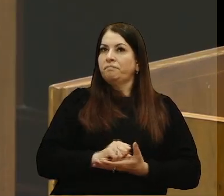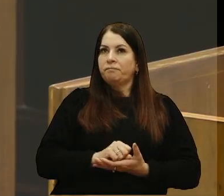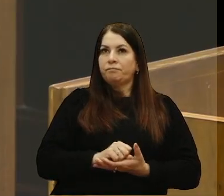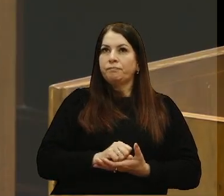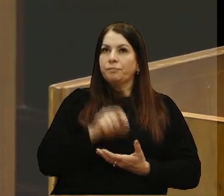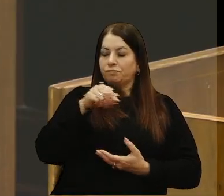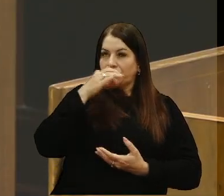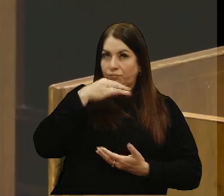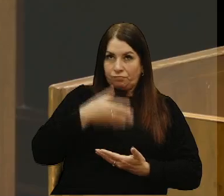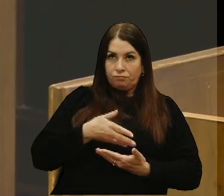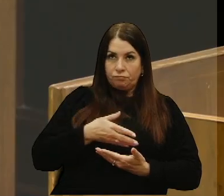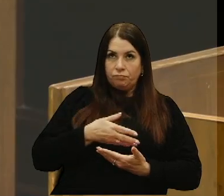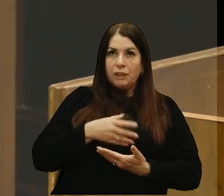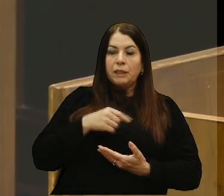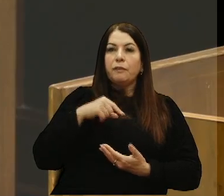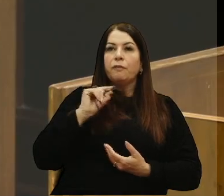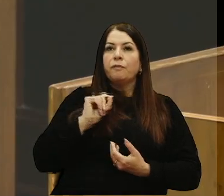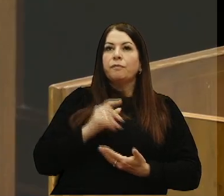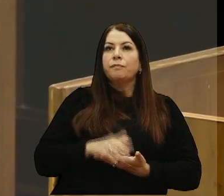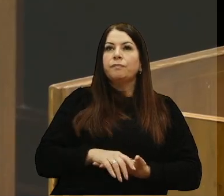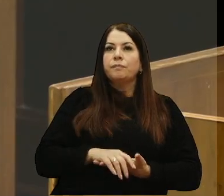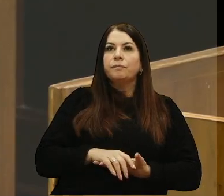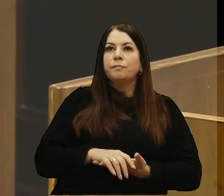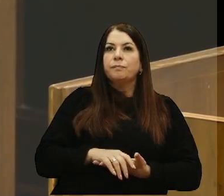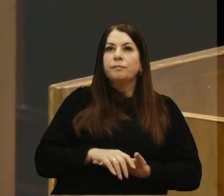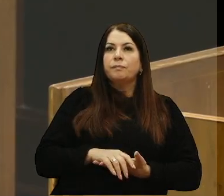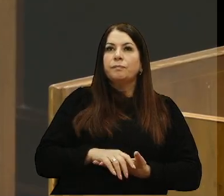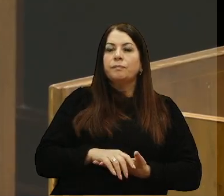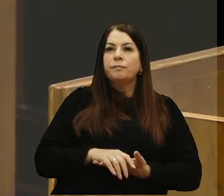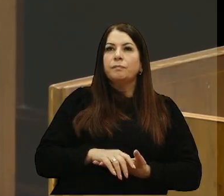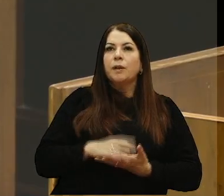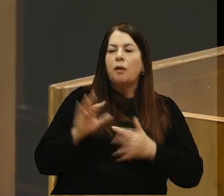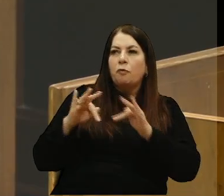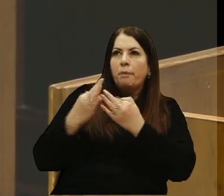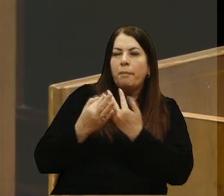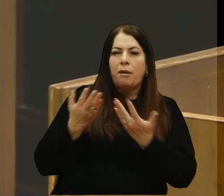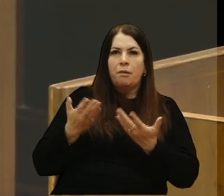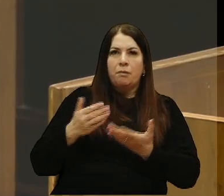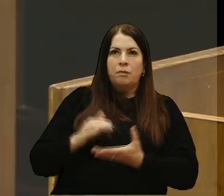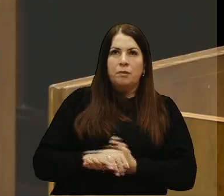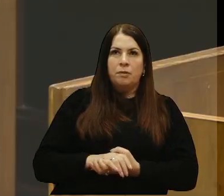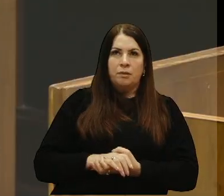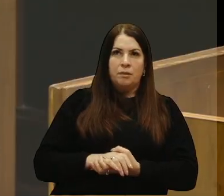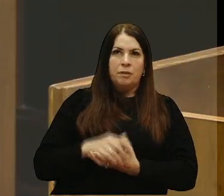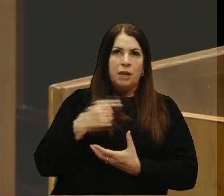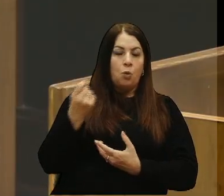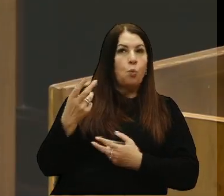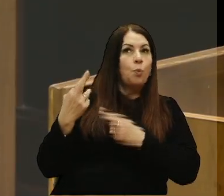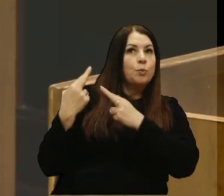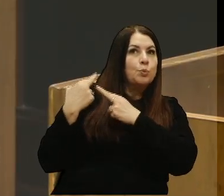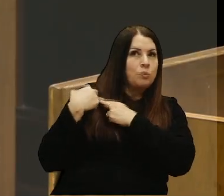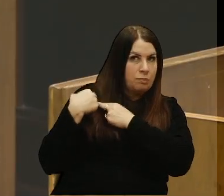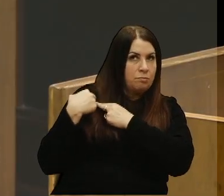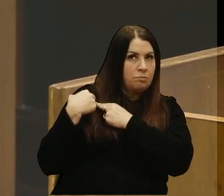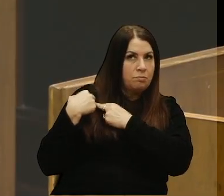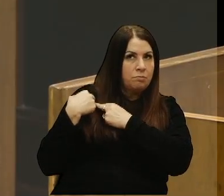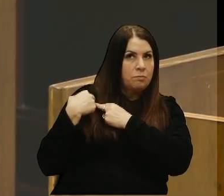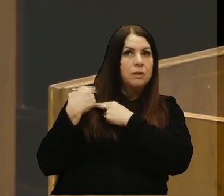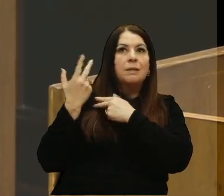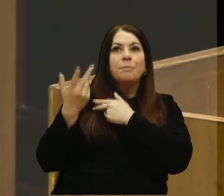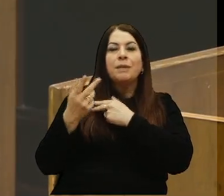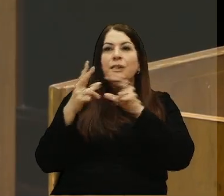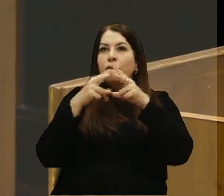aqui em Caxias do Sul a gente vai o quê? Algum familiar e algum responsável. No